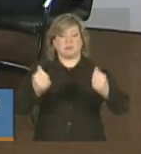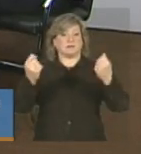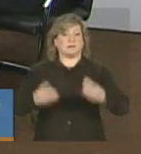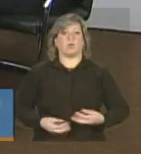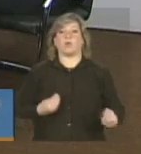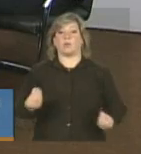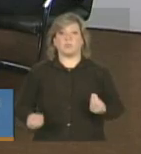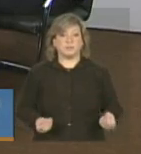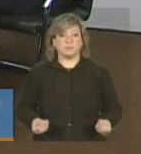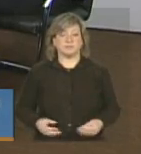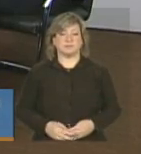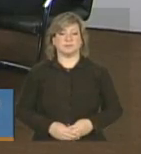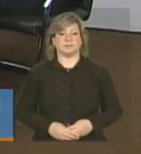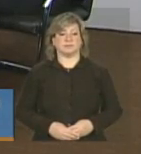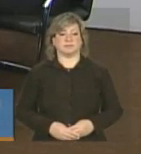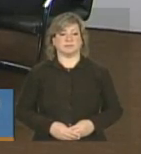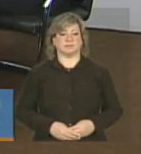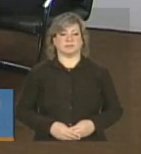ligar? Enfim.